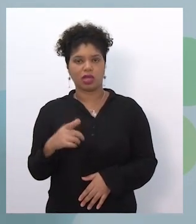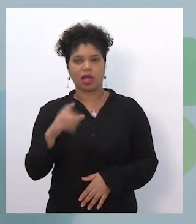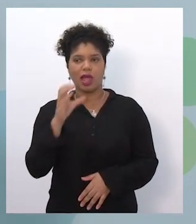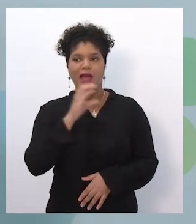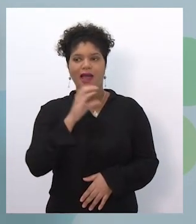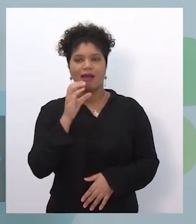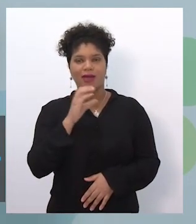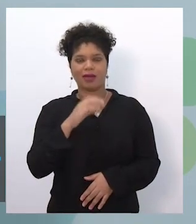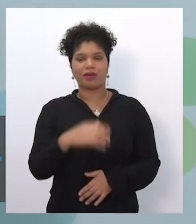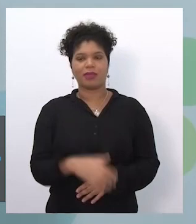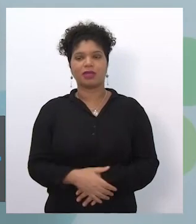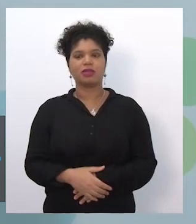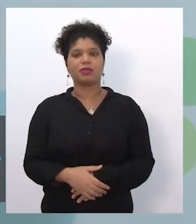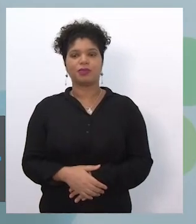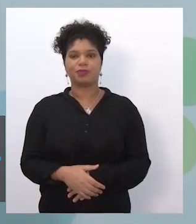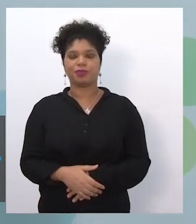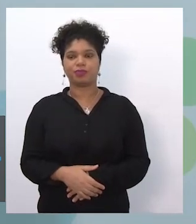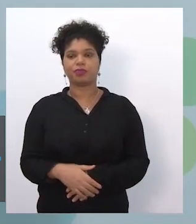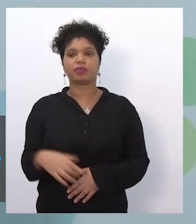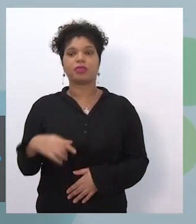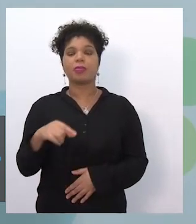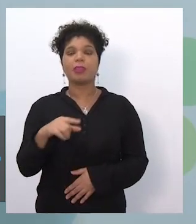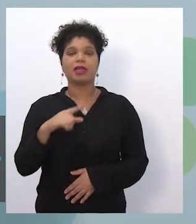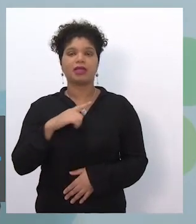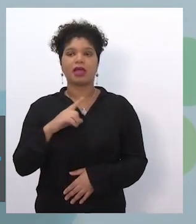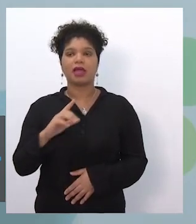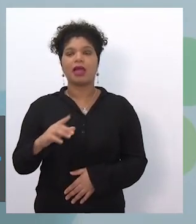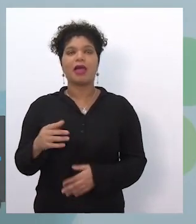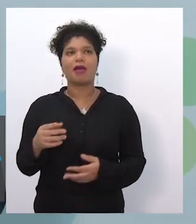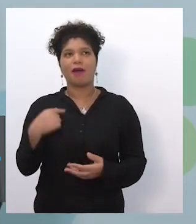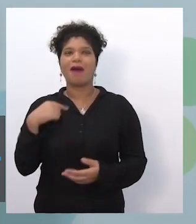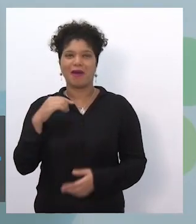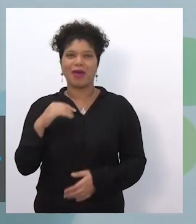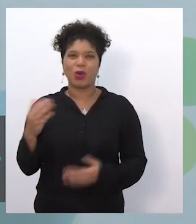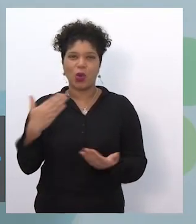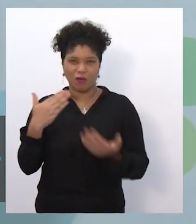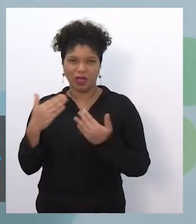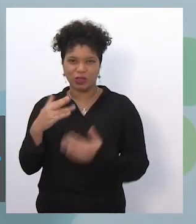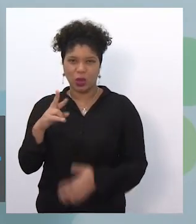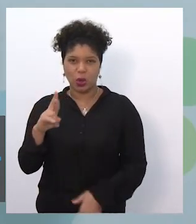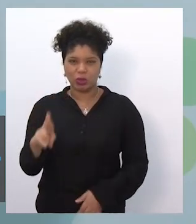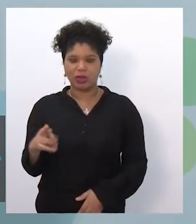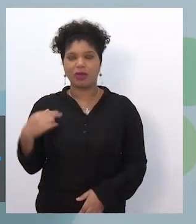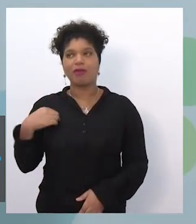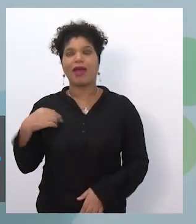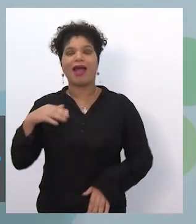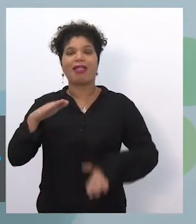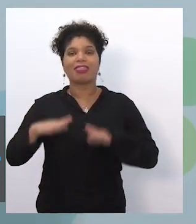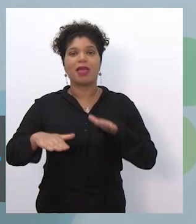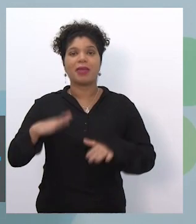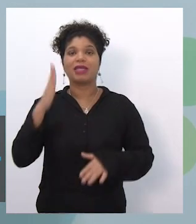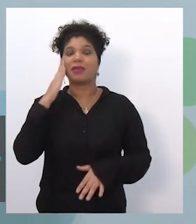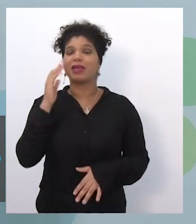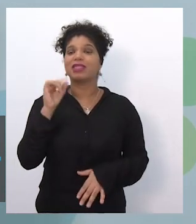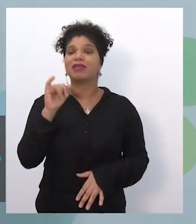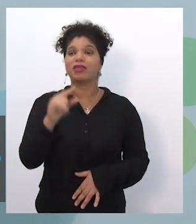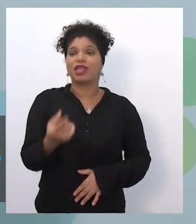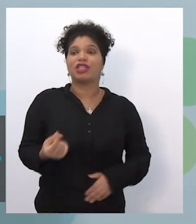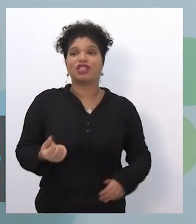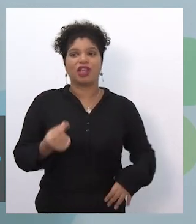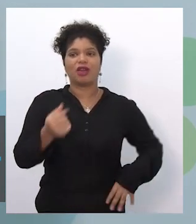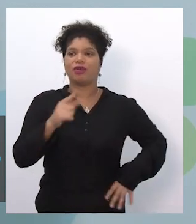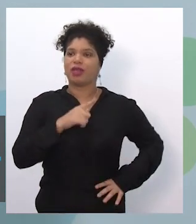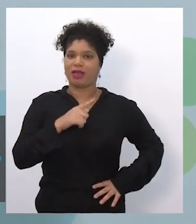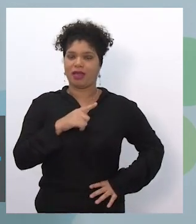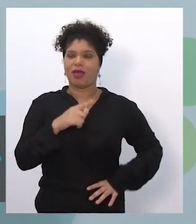aí vai por fora, né? Vai dependendo sempre que eu falo com o Rodrigo, né? Do que você tem no bolso para poder comprar, porque a gente